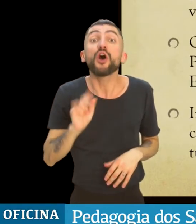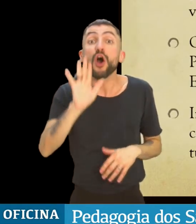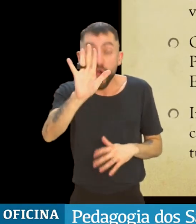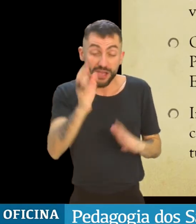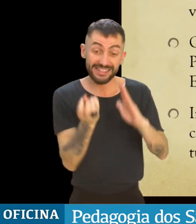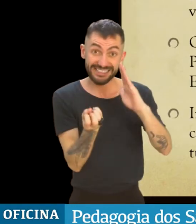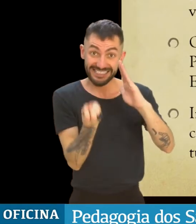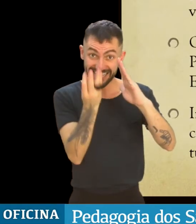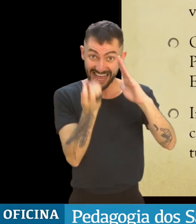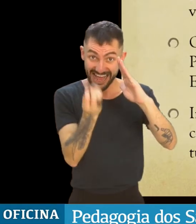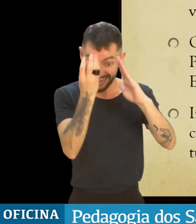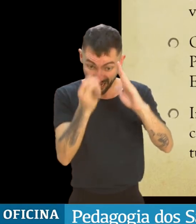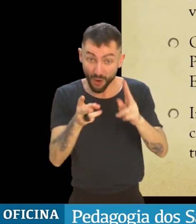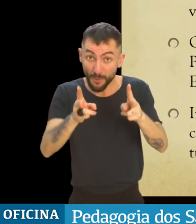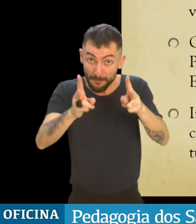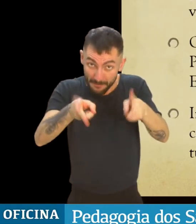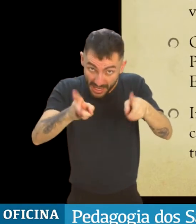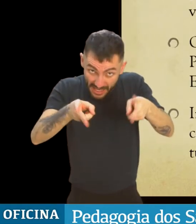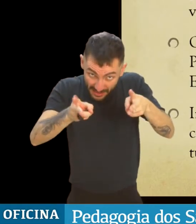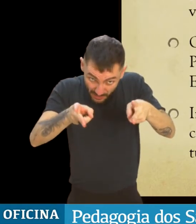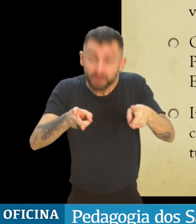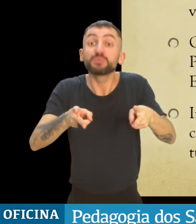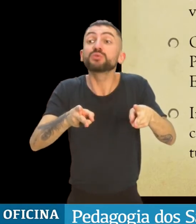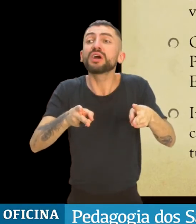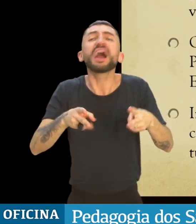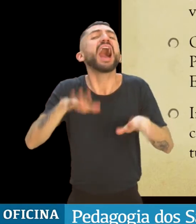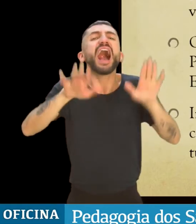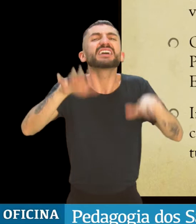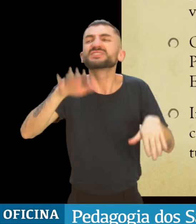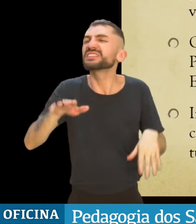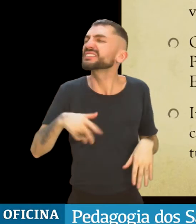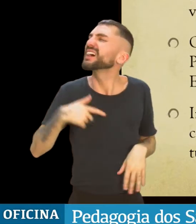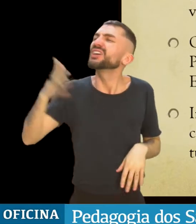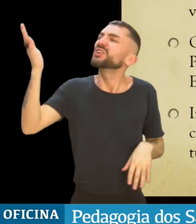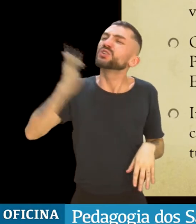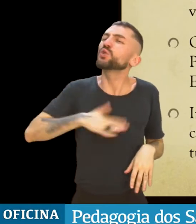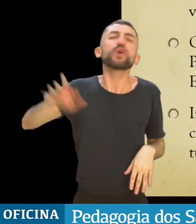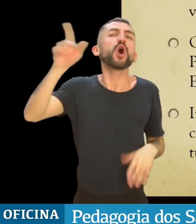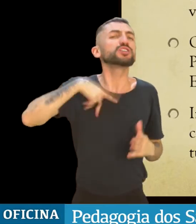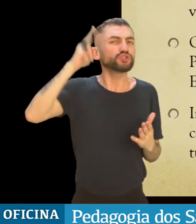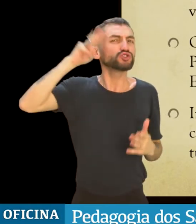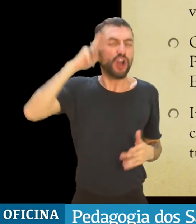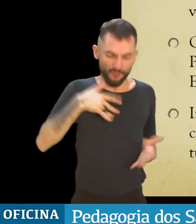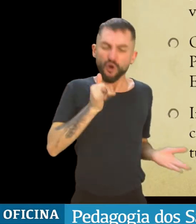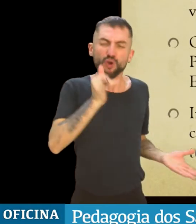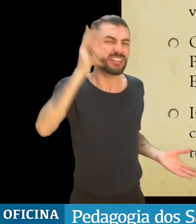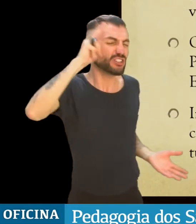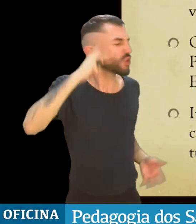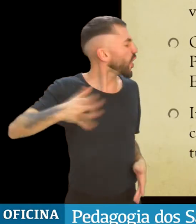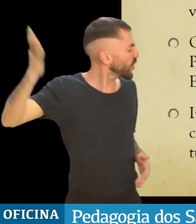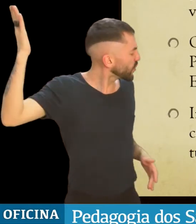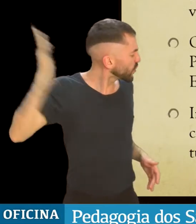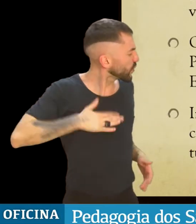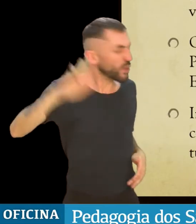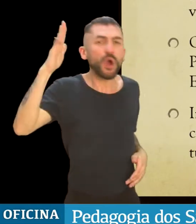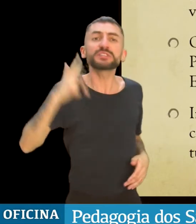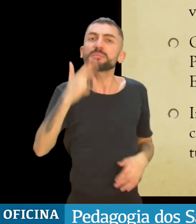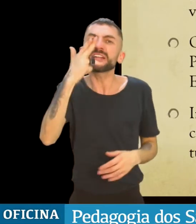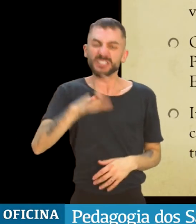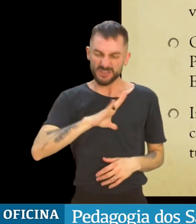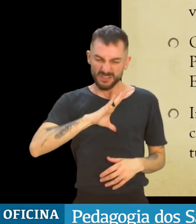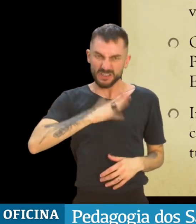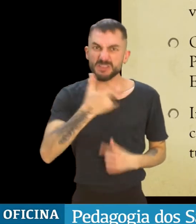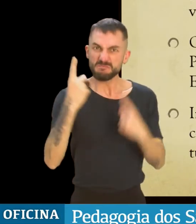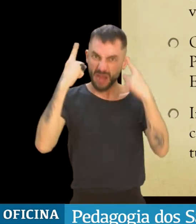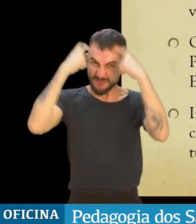vai acontecer naquela atividade, né? Eu não gosto dessa história que agora eu vou contar. História de valentia, de brabeza